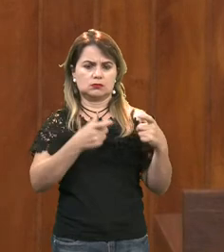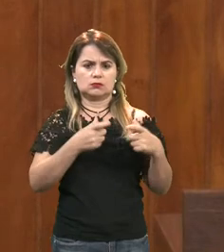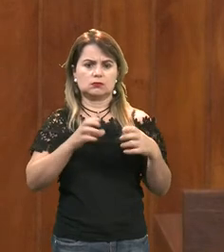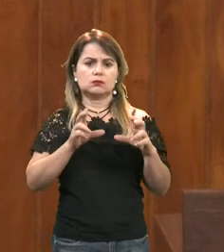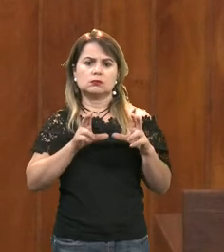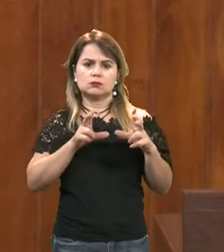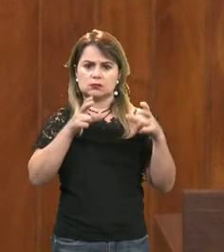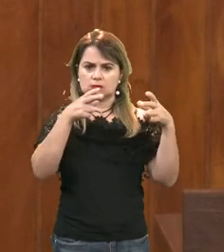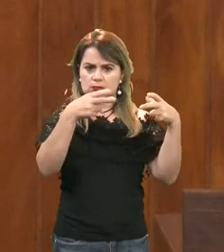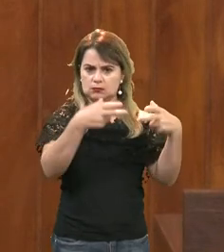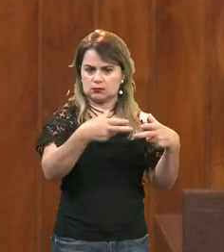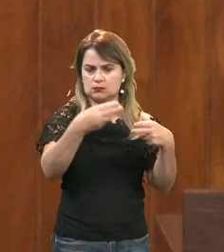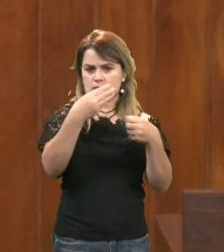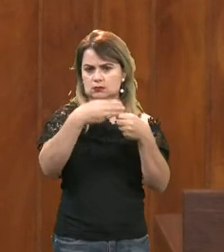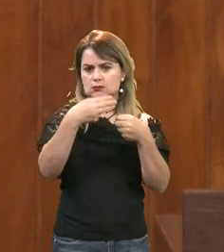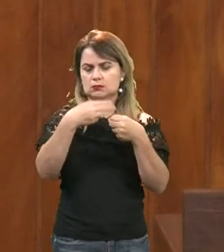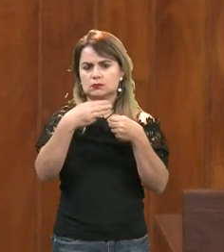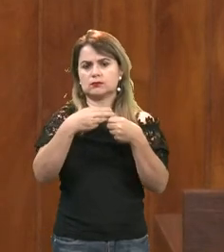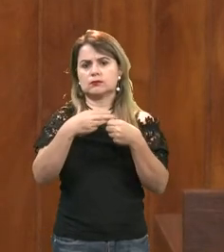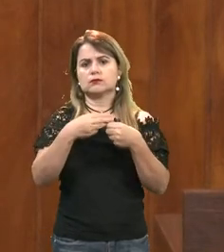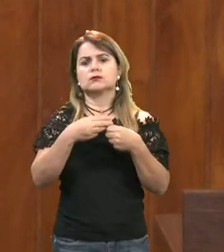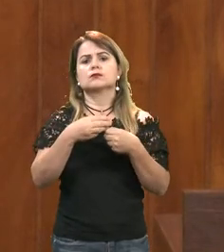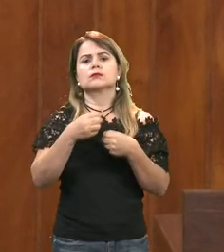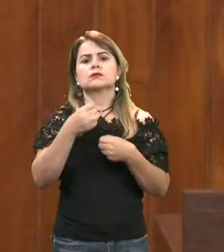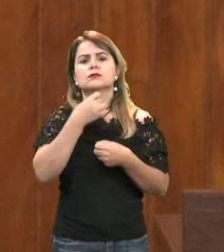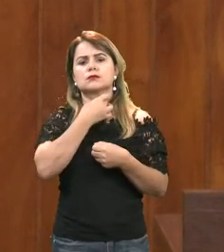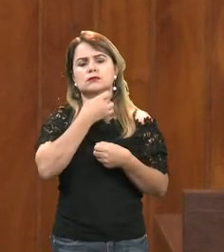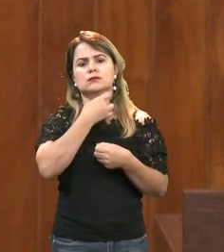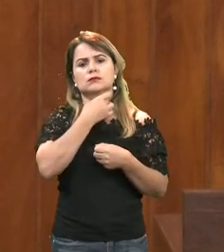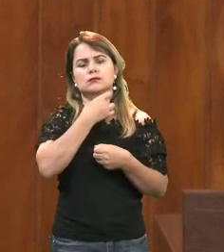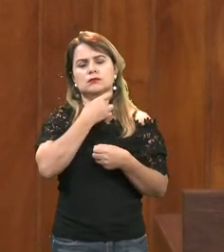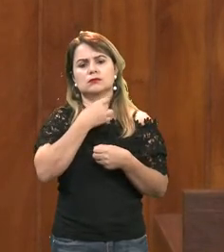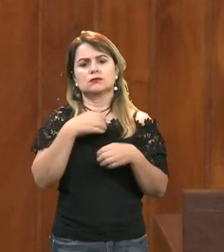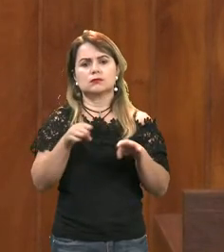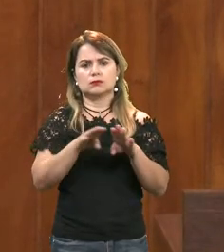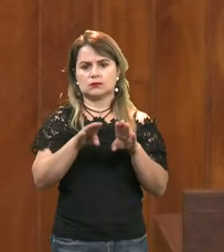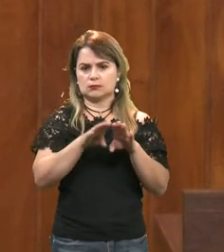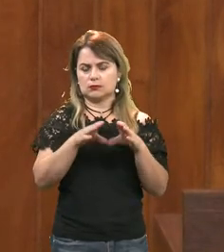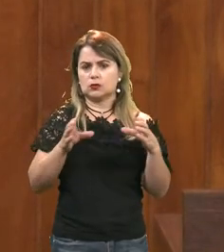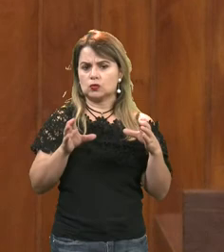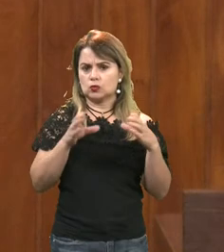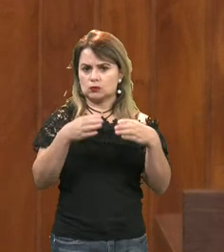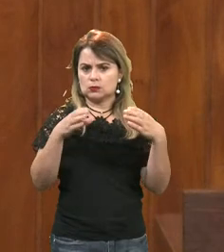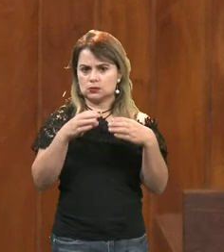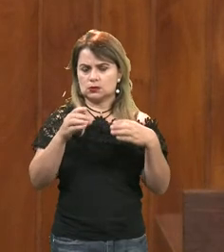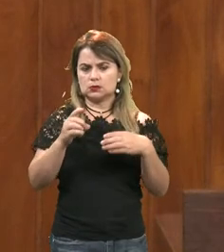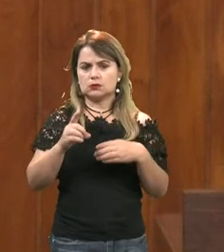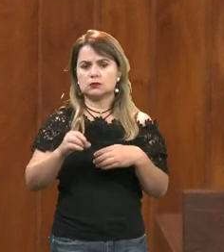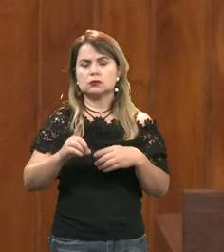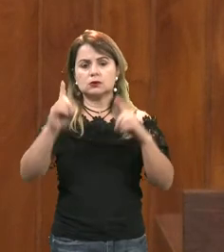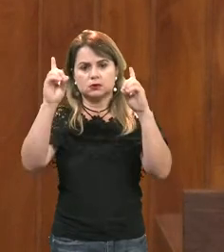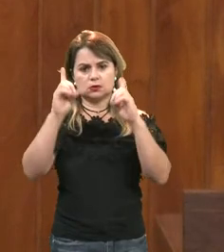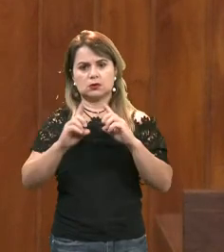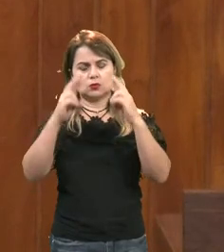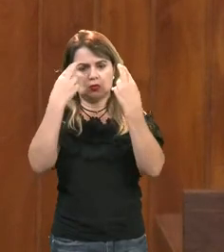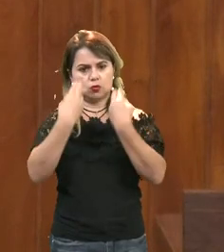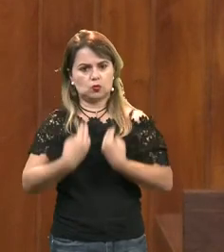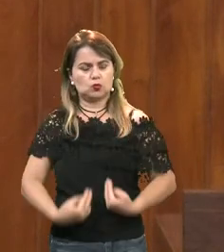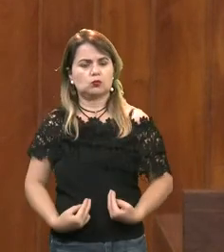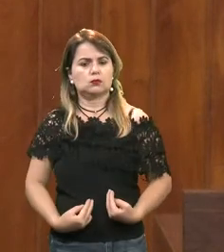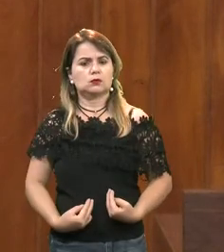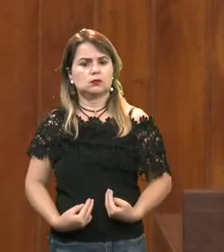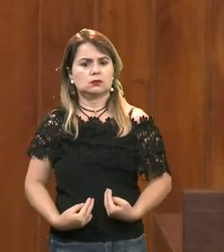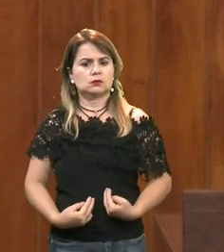Marília, representada por seus membros, Comissão de Direitos Humanos e Comissão de Saúde e